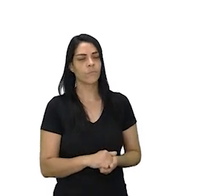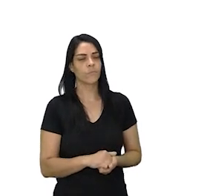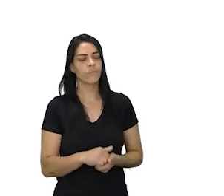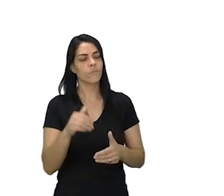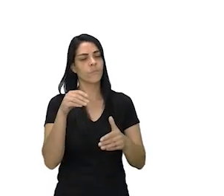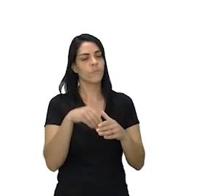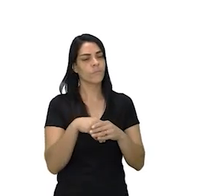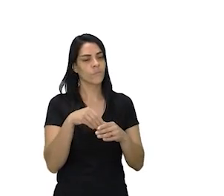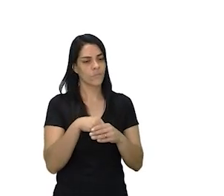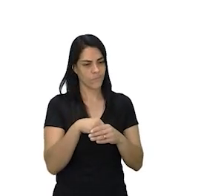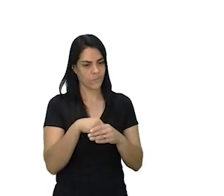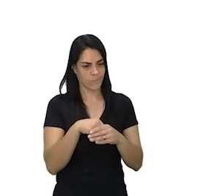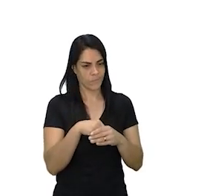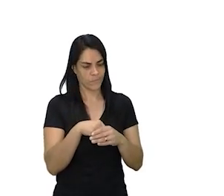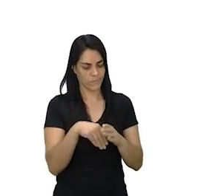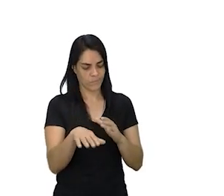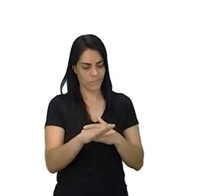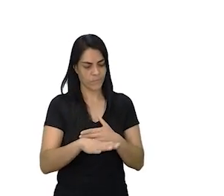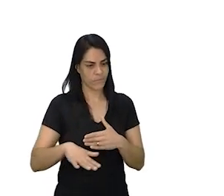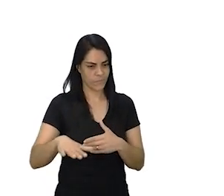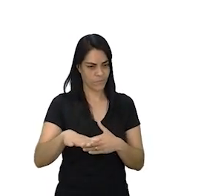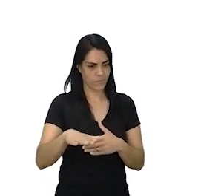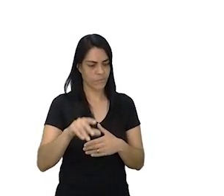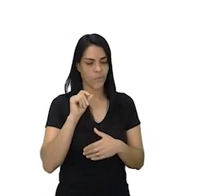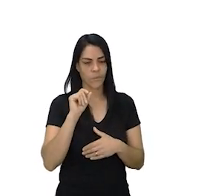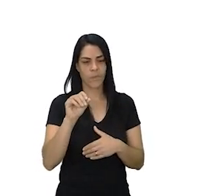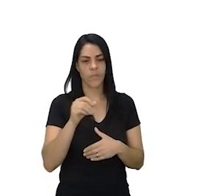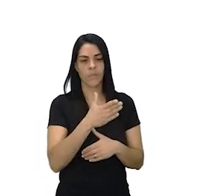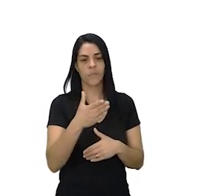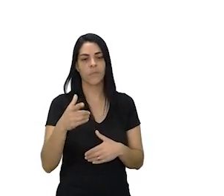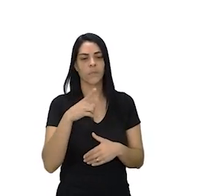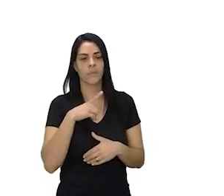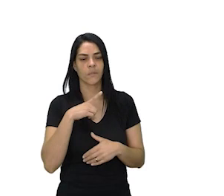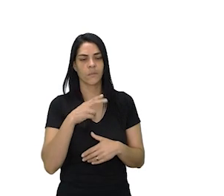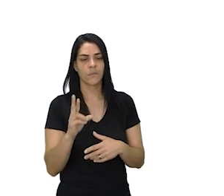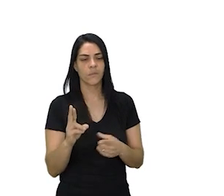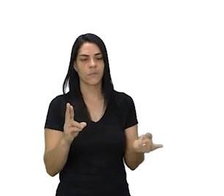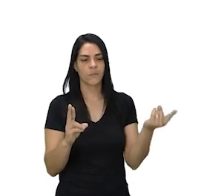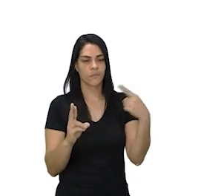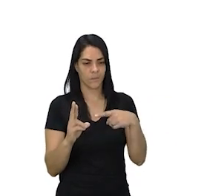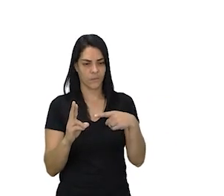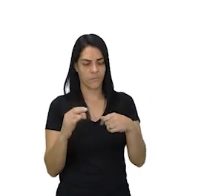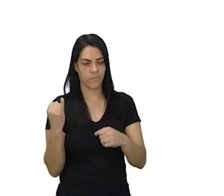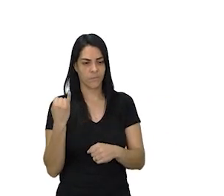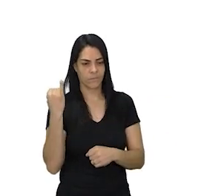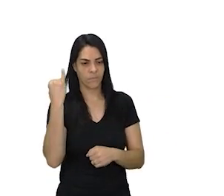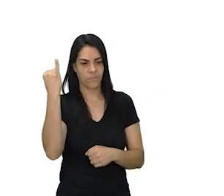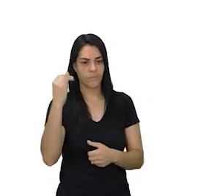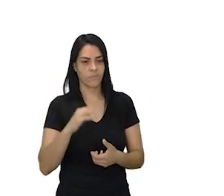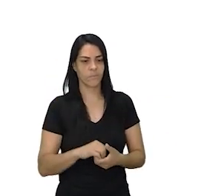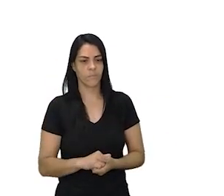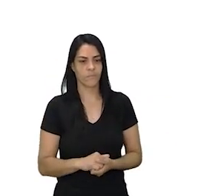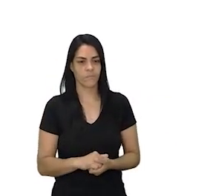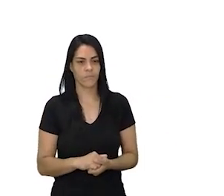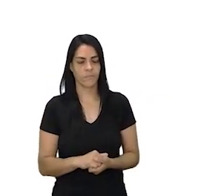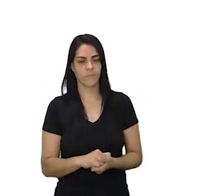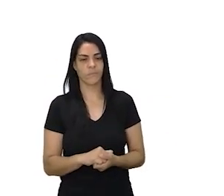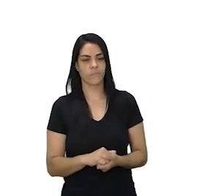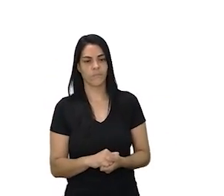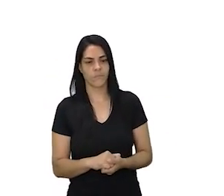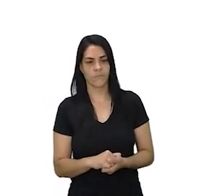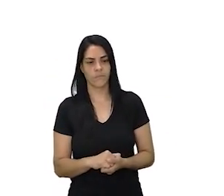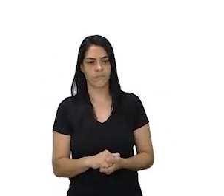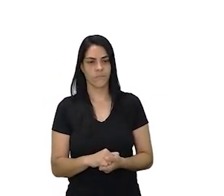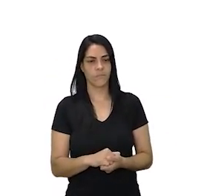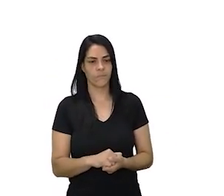dentro desse mini zoológico. O que mais que eu tenho aqui de referência importante? Eu tenho também